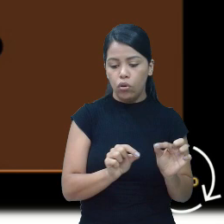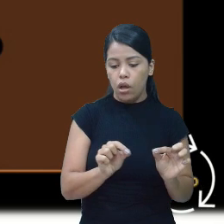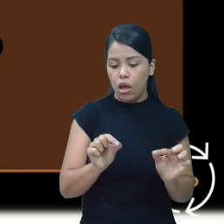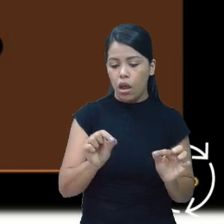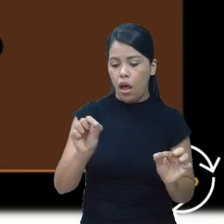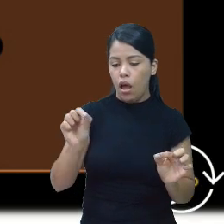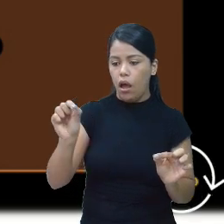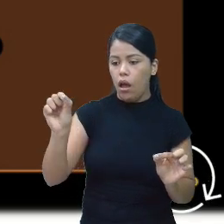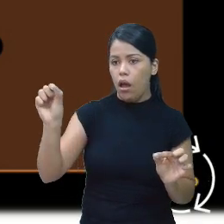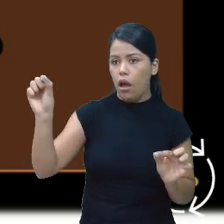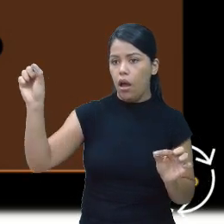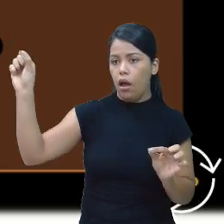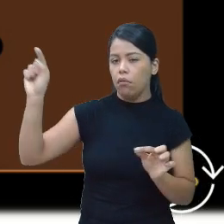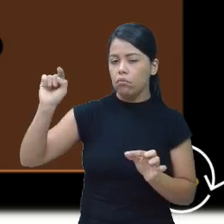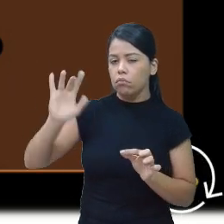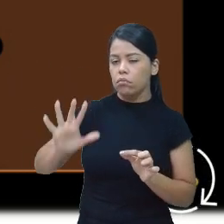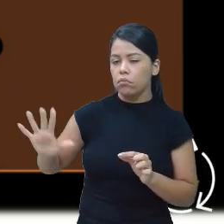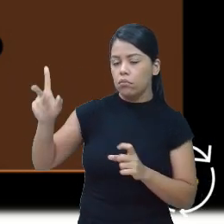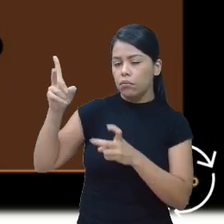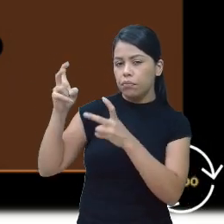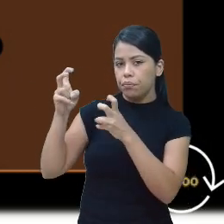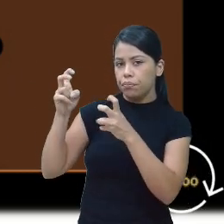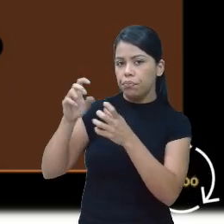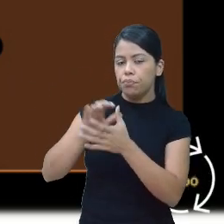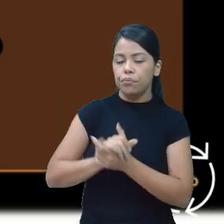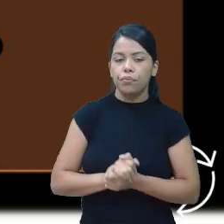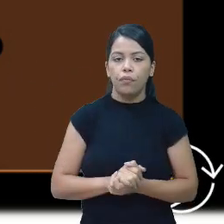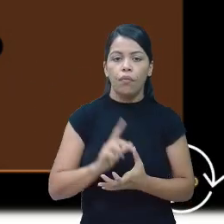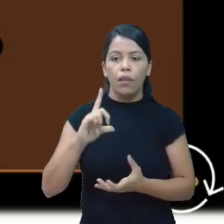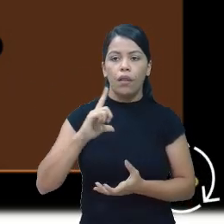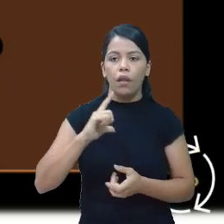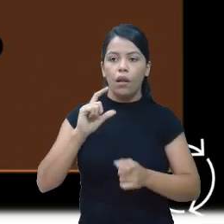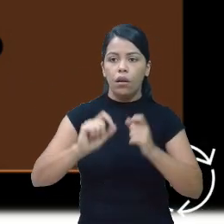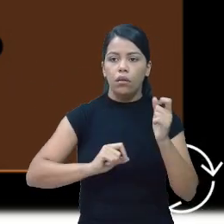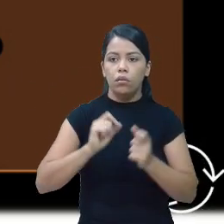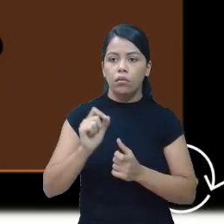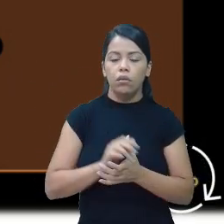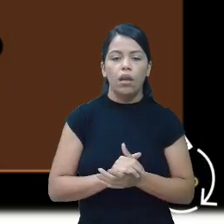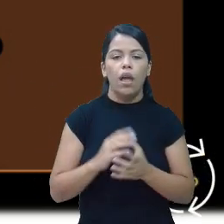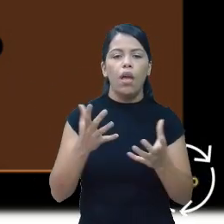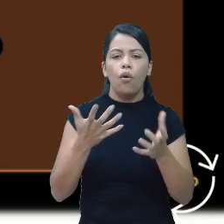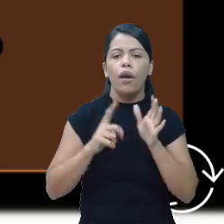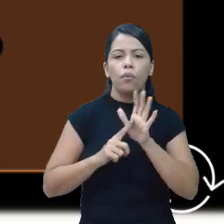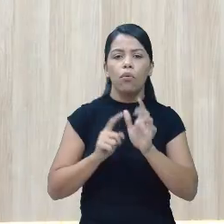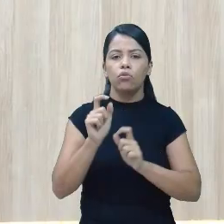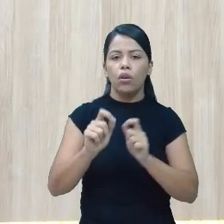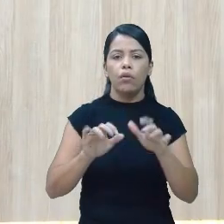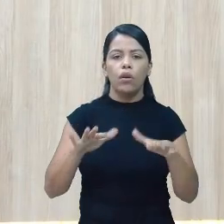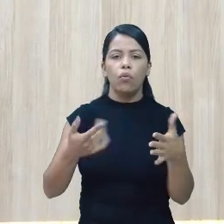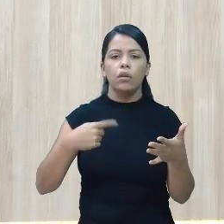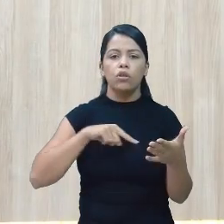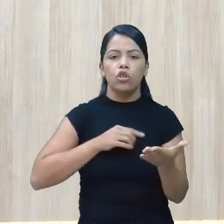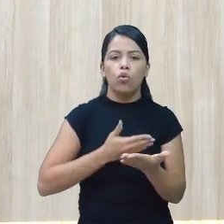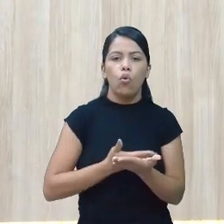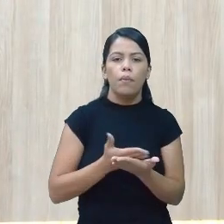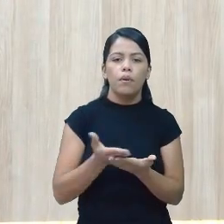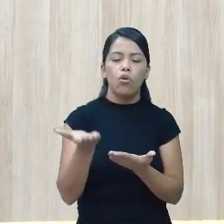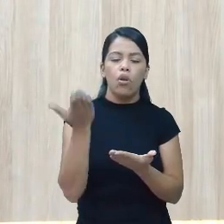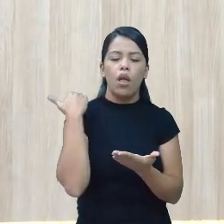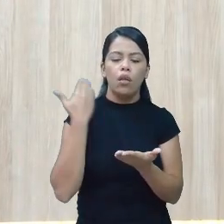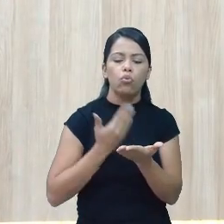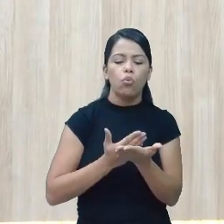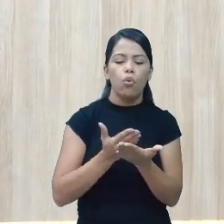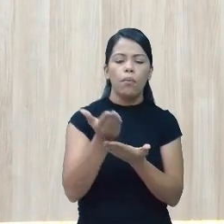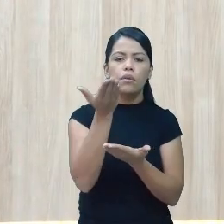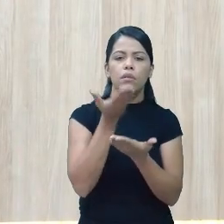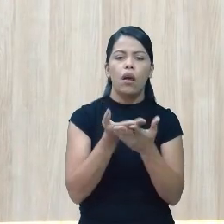de pessoas no planeta Terra. Então o que é que eu quero trazer com isso daí? Quando a gente começou lá no início da aula a falar